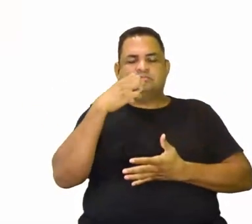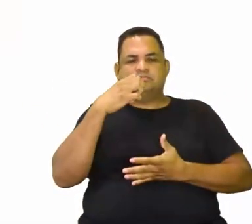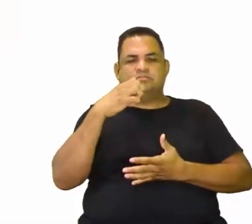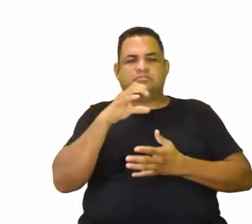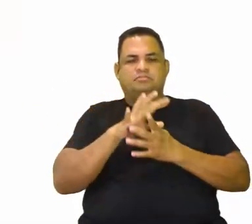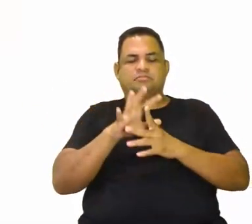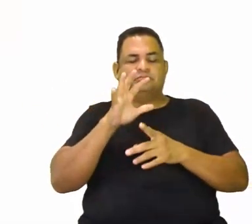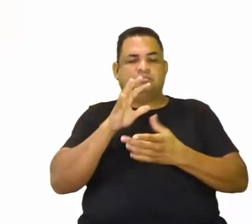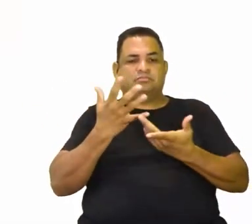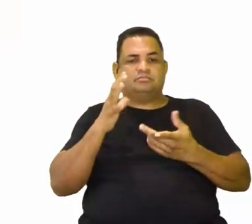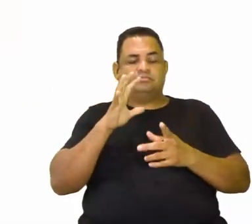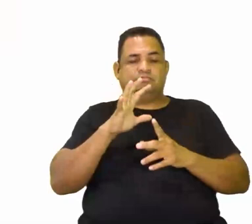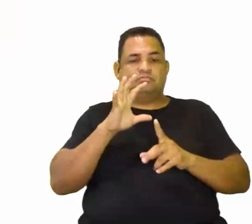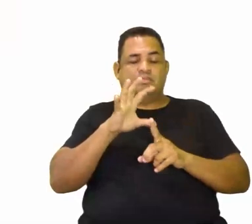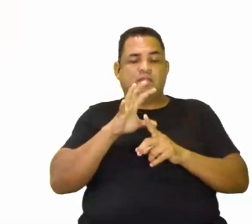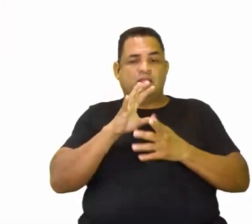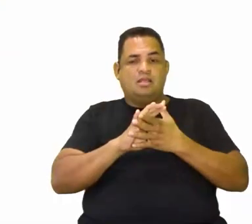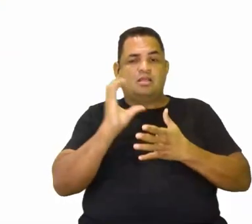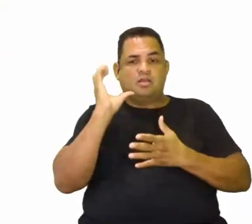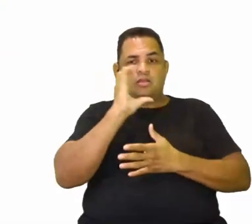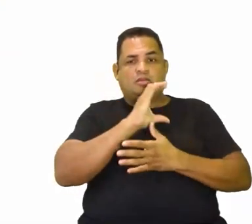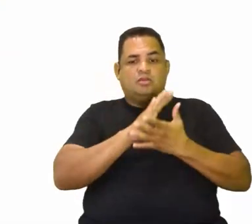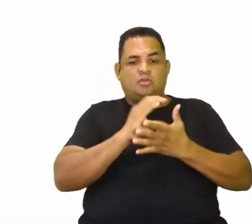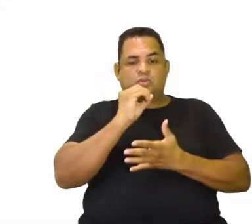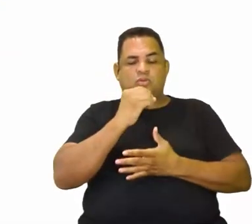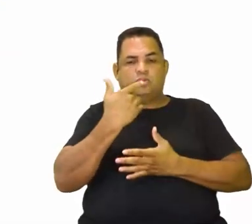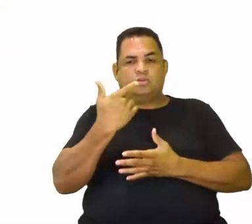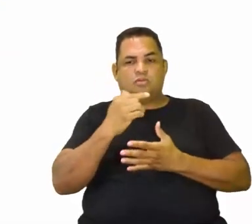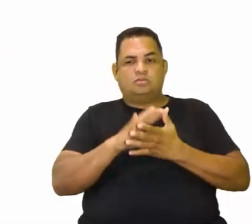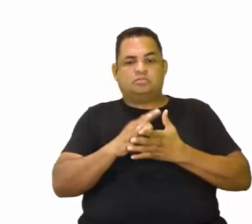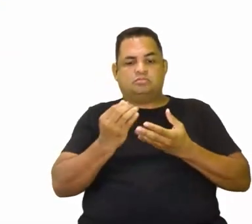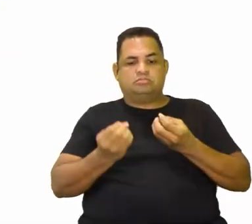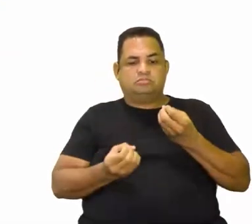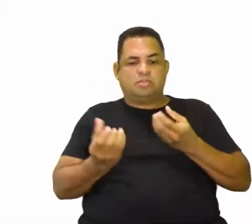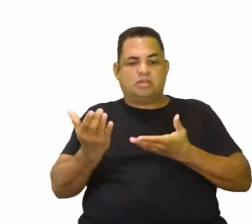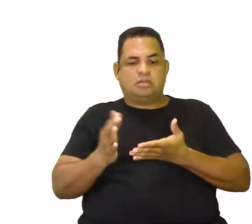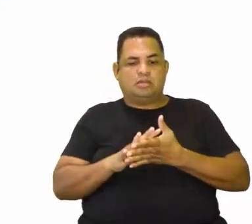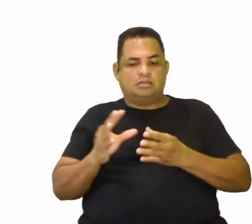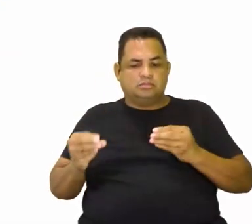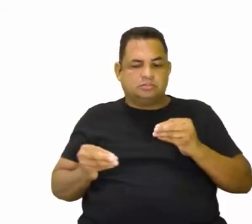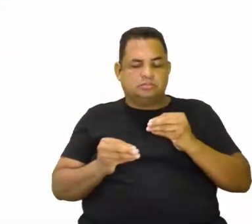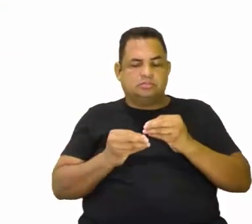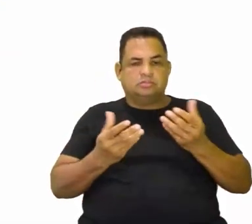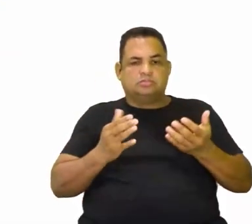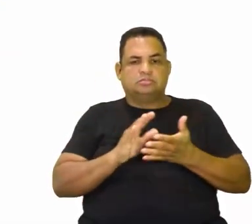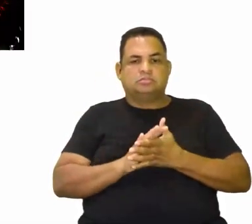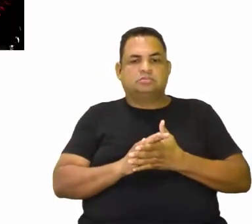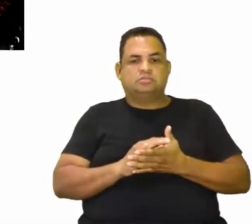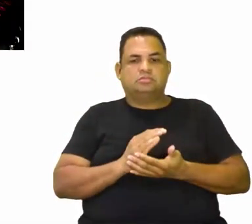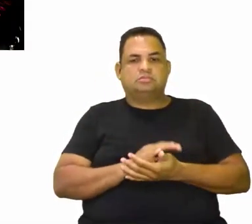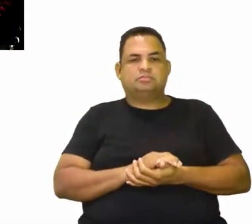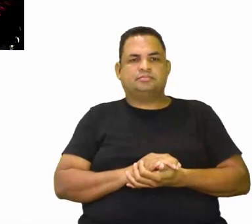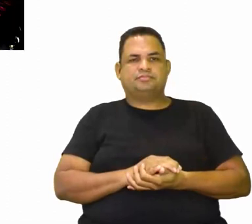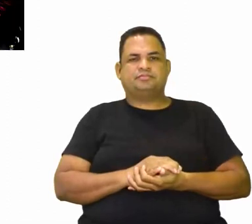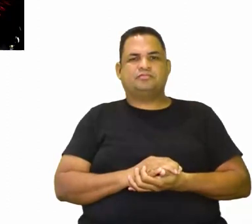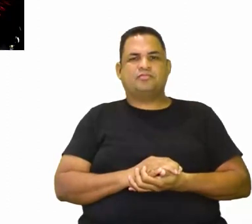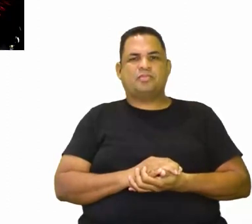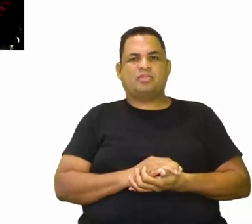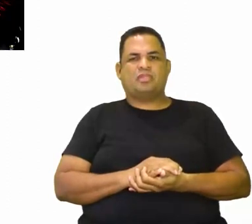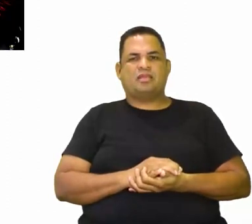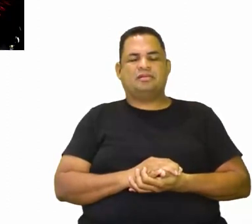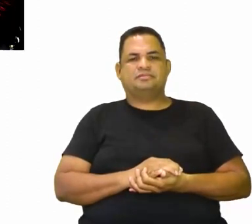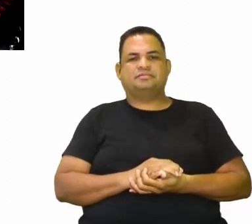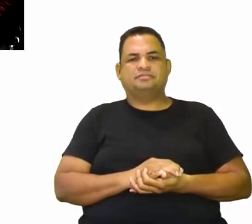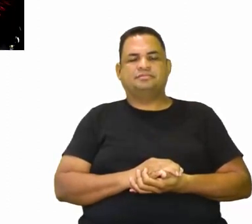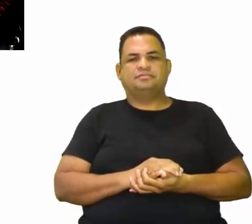provocar o calor, o oxigênio, que é o comburente para alimentar a chama, e o combustível é aquele que queima, que pode estar